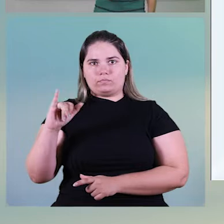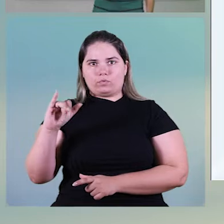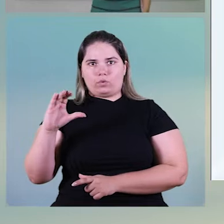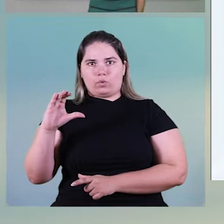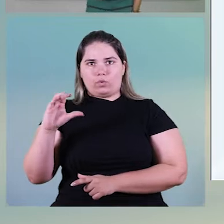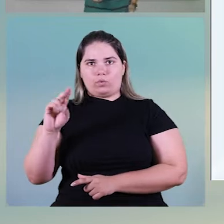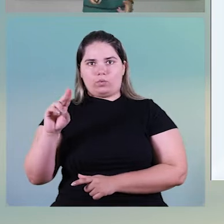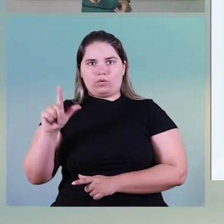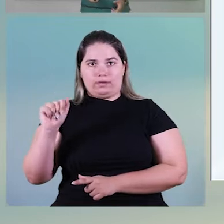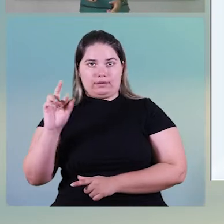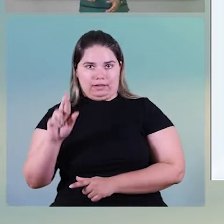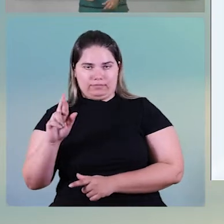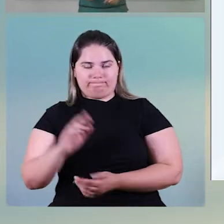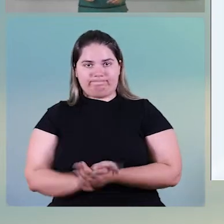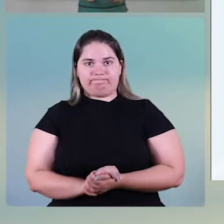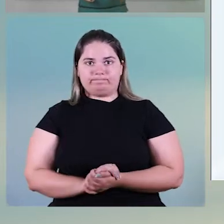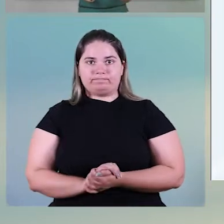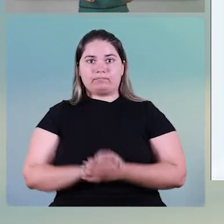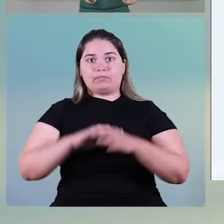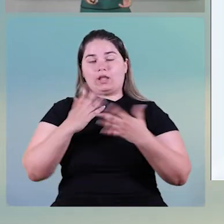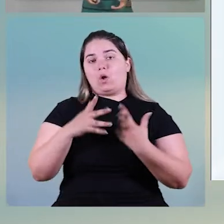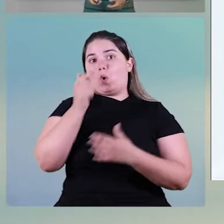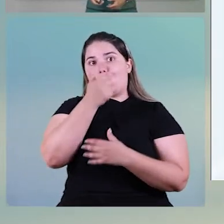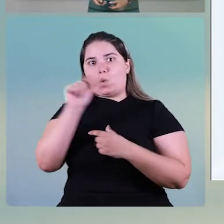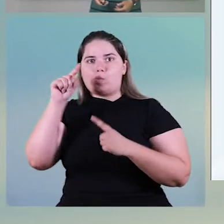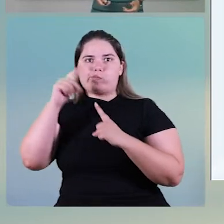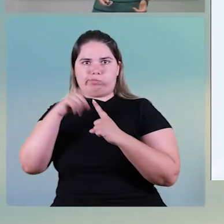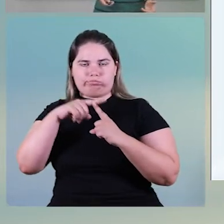A força de tração, um outro tipo de